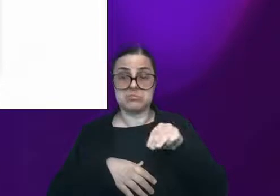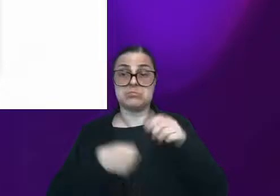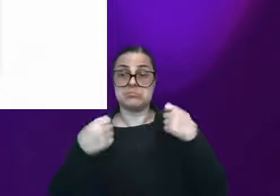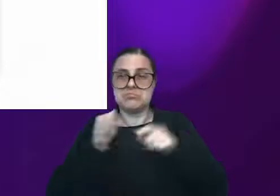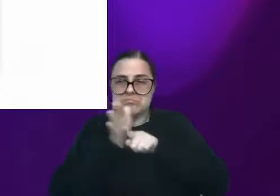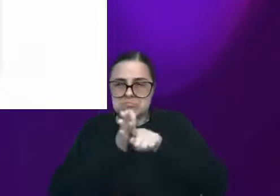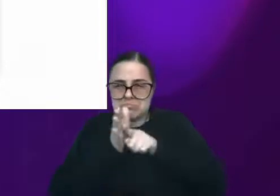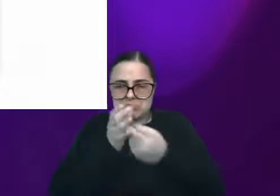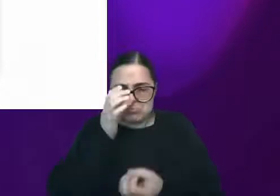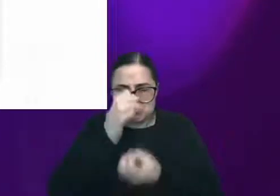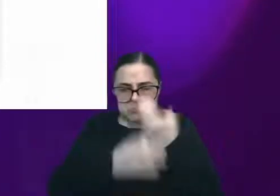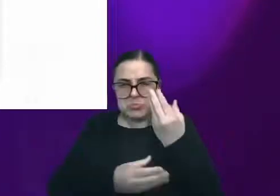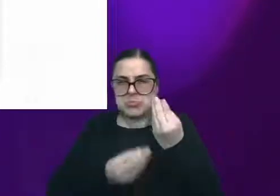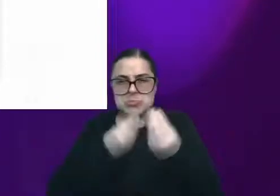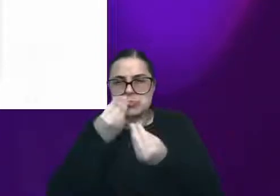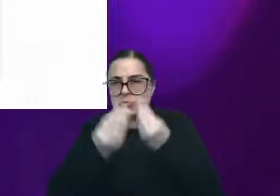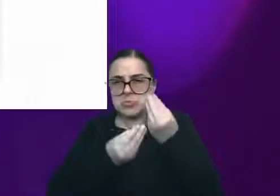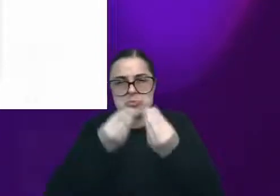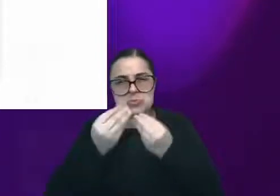cirrose, a